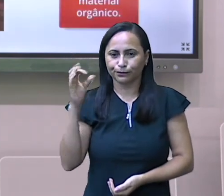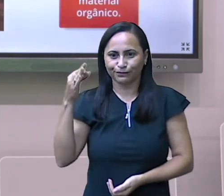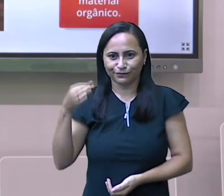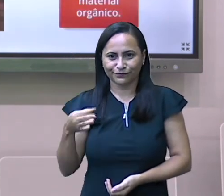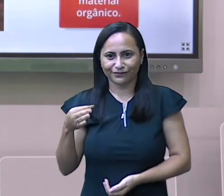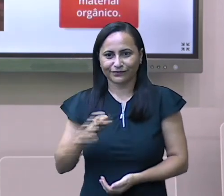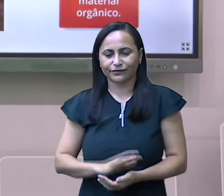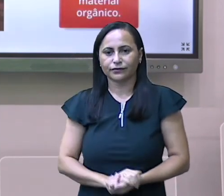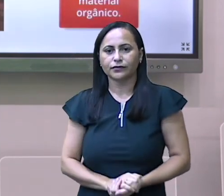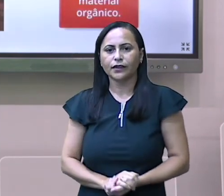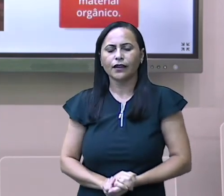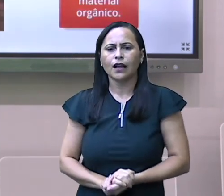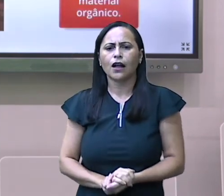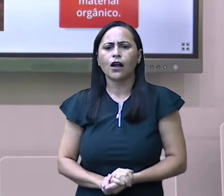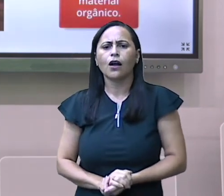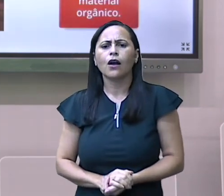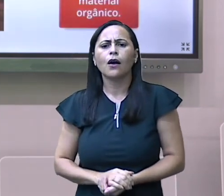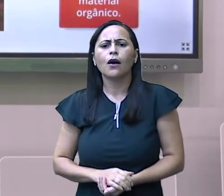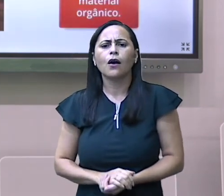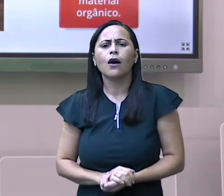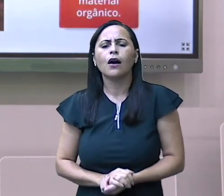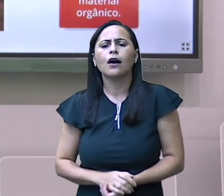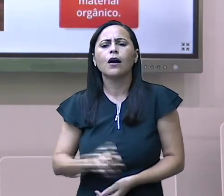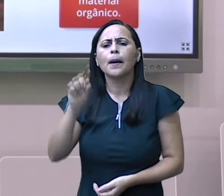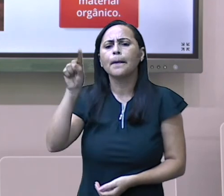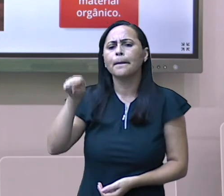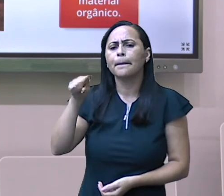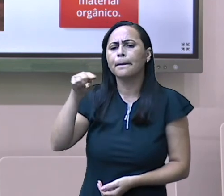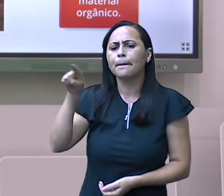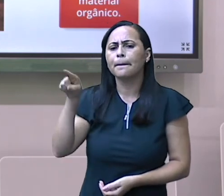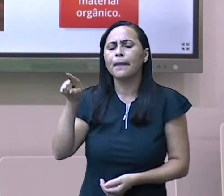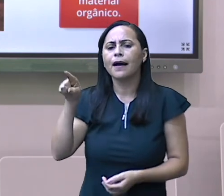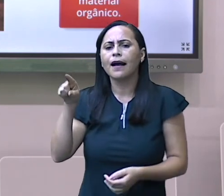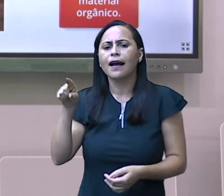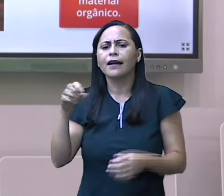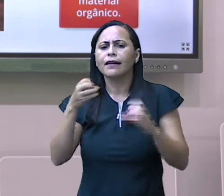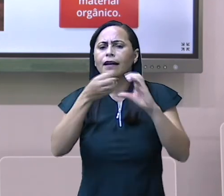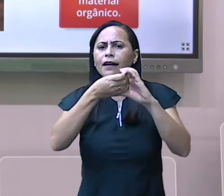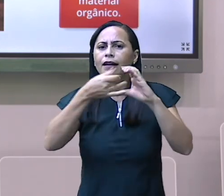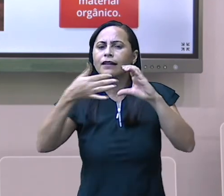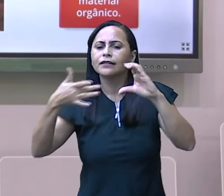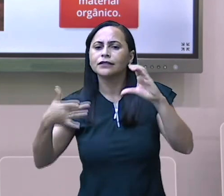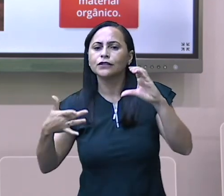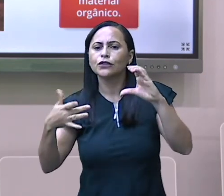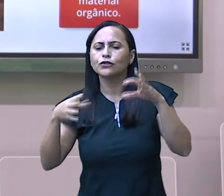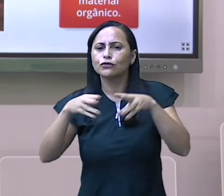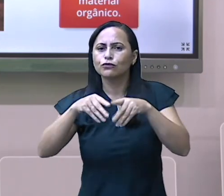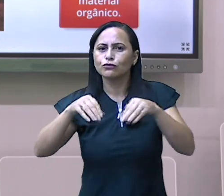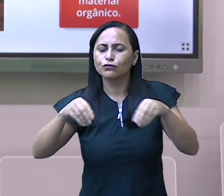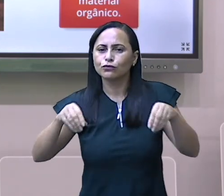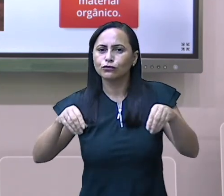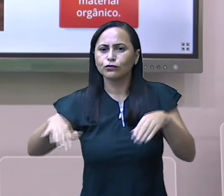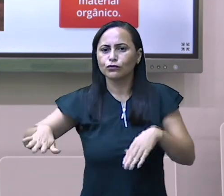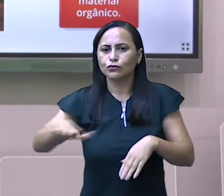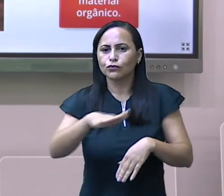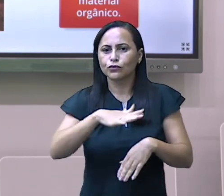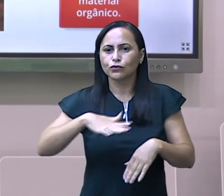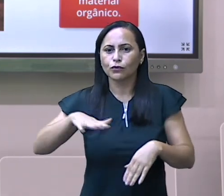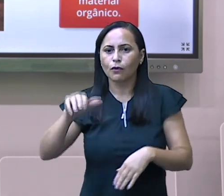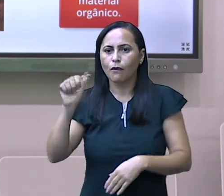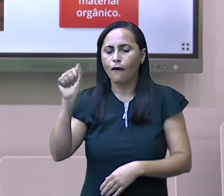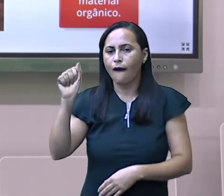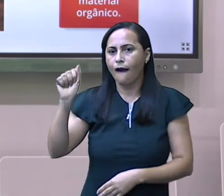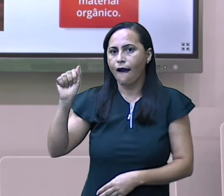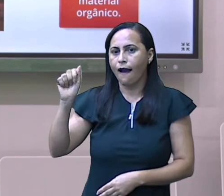Marque uma característica do solo argiloso. Acabamos de falar também das características dos solos. O solo